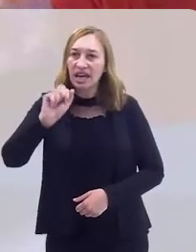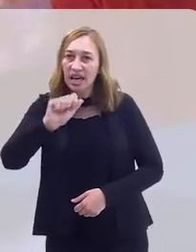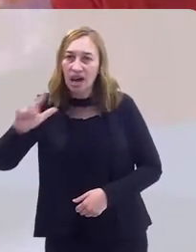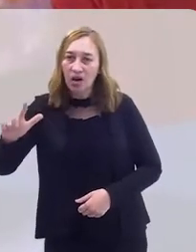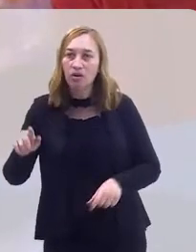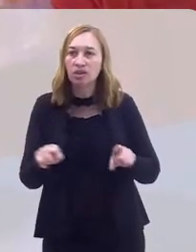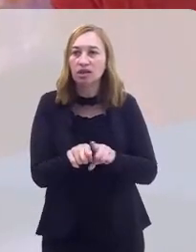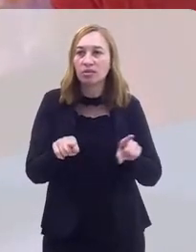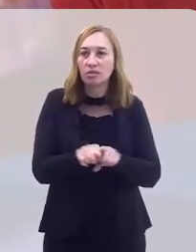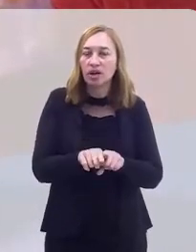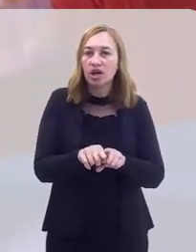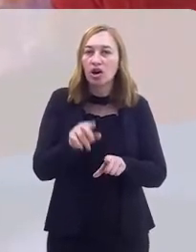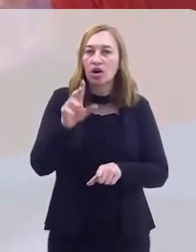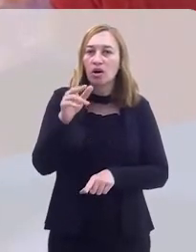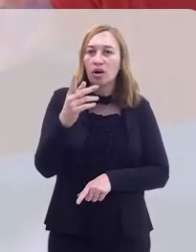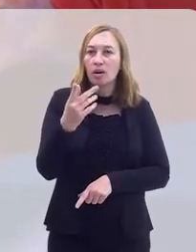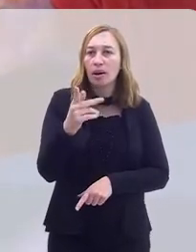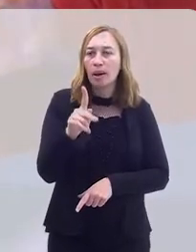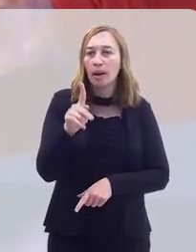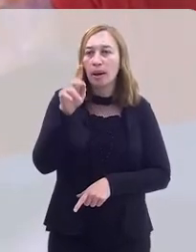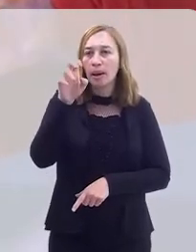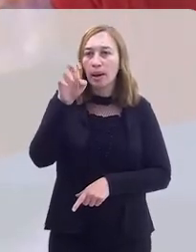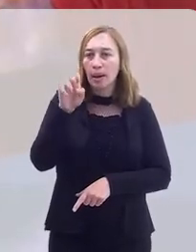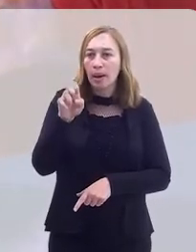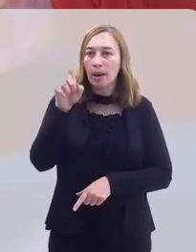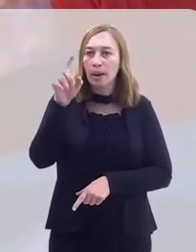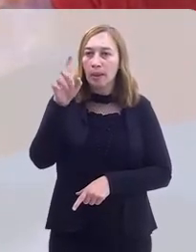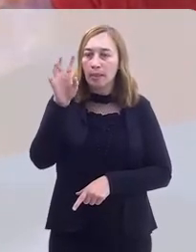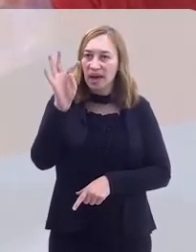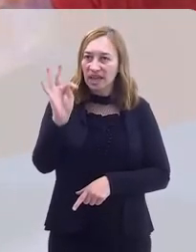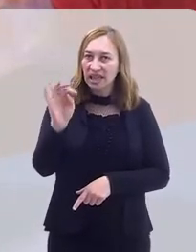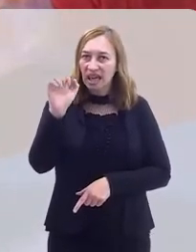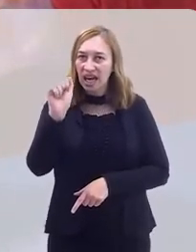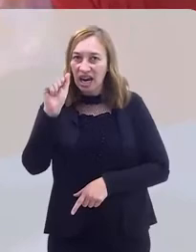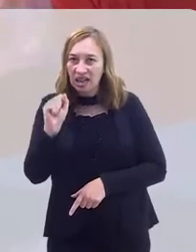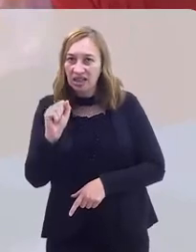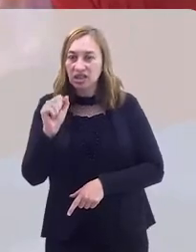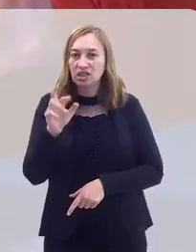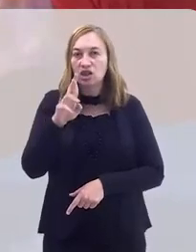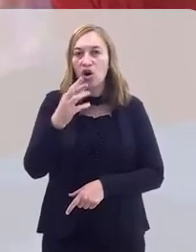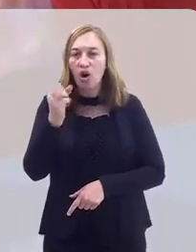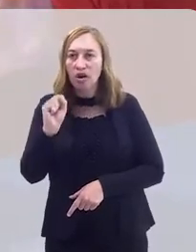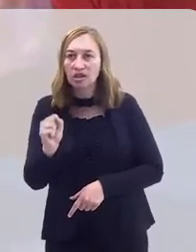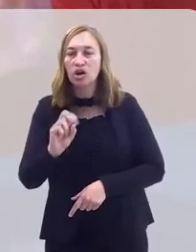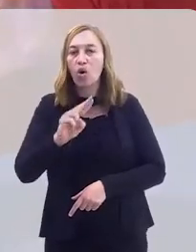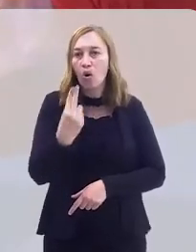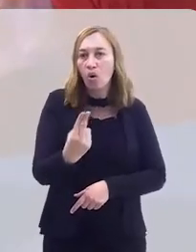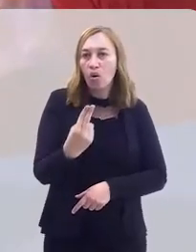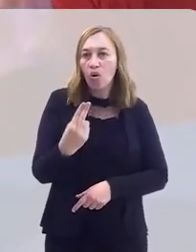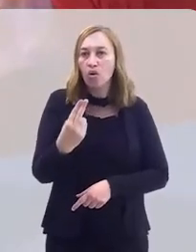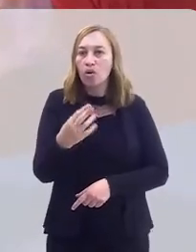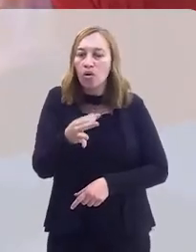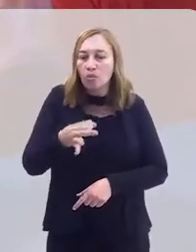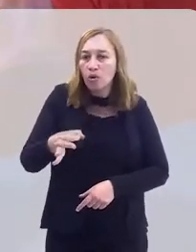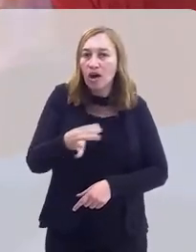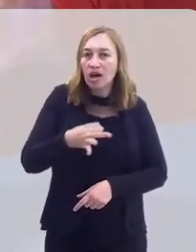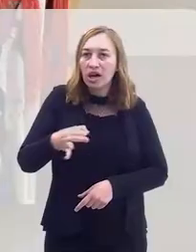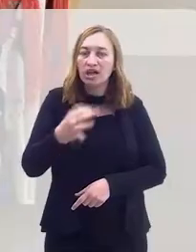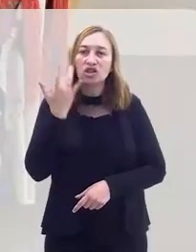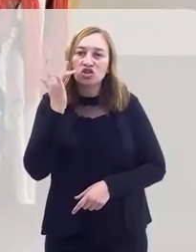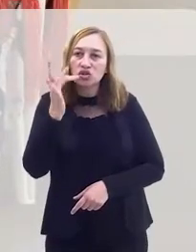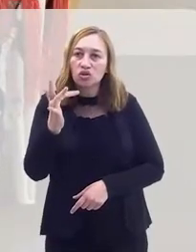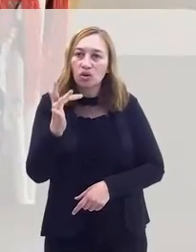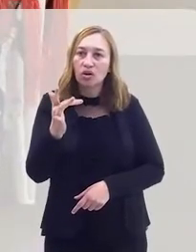mineral e pétalas de rosa, né? E uma moeda de ouro. E ali vai se banhando a criança e vai dizendo